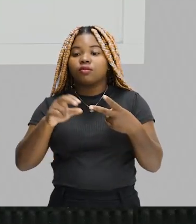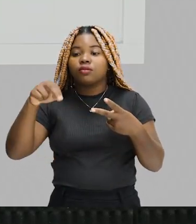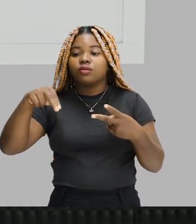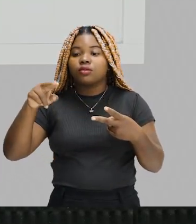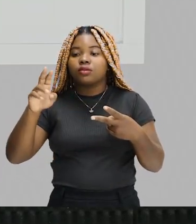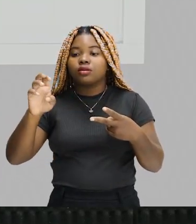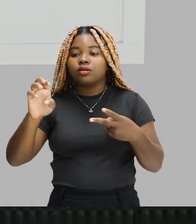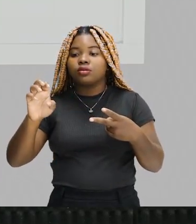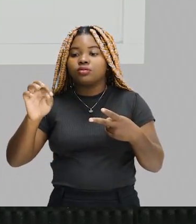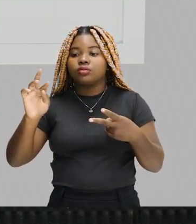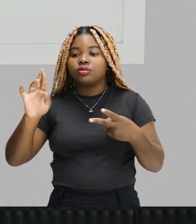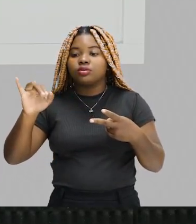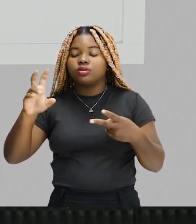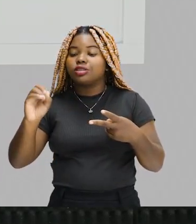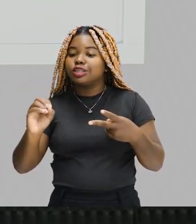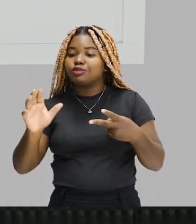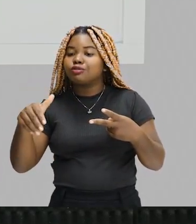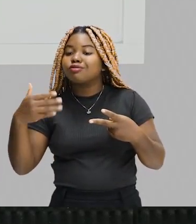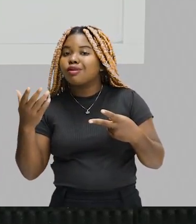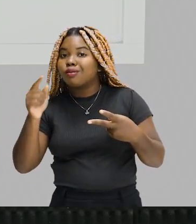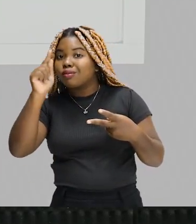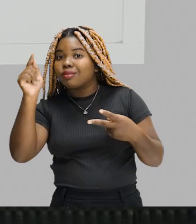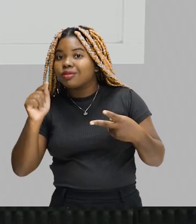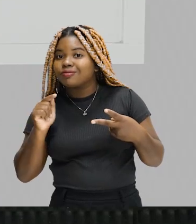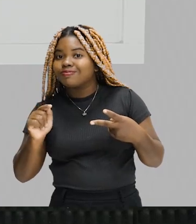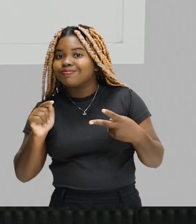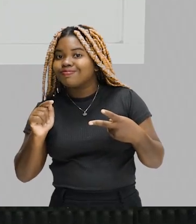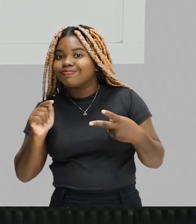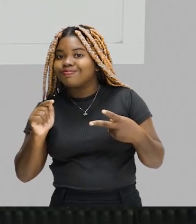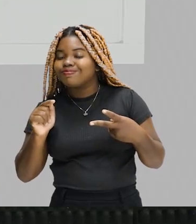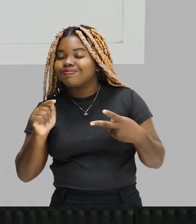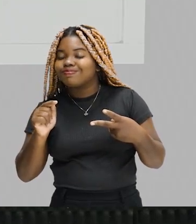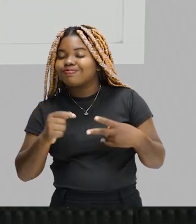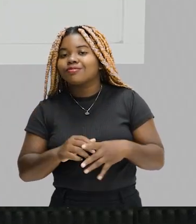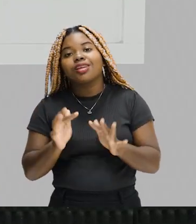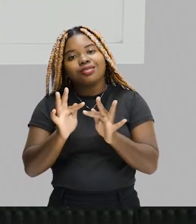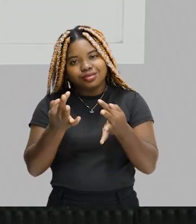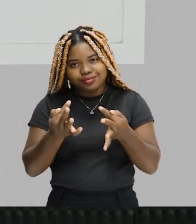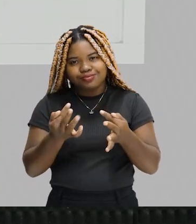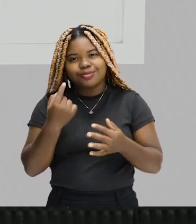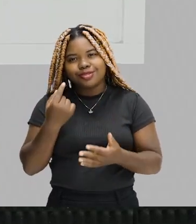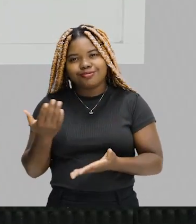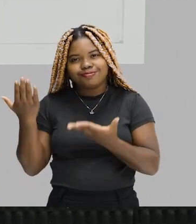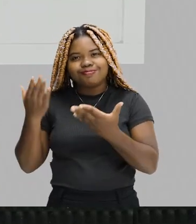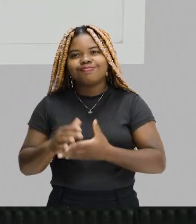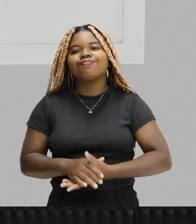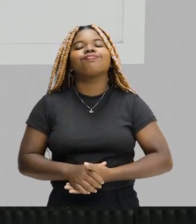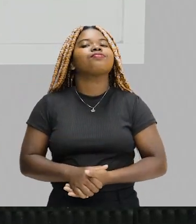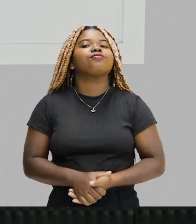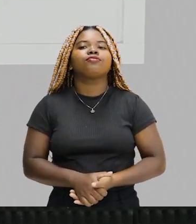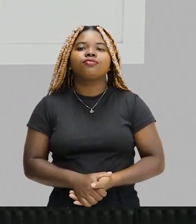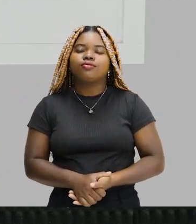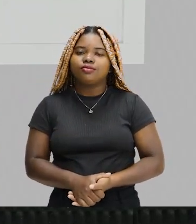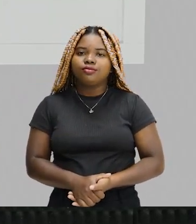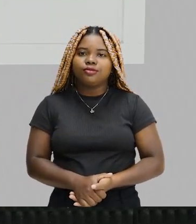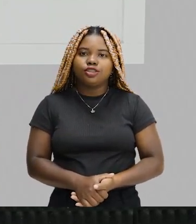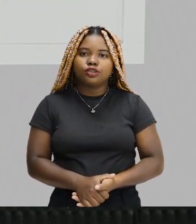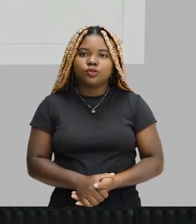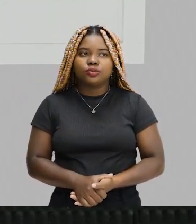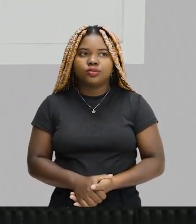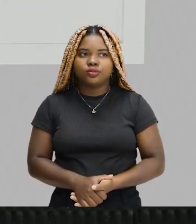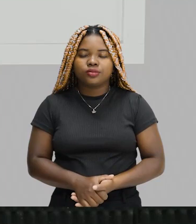sabe, tá ok? Olha como é uma continha simples. Olha só como é uma continha simples.